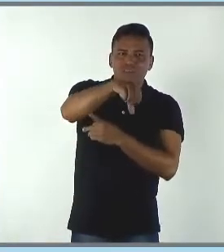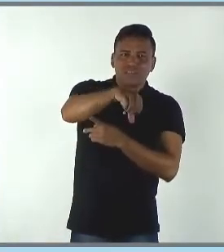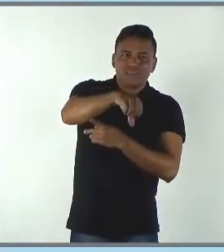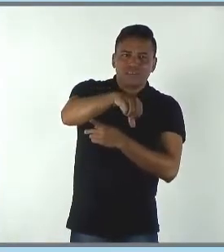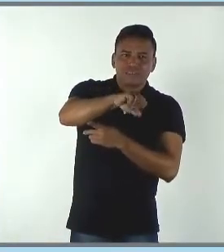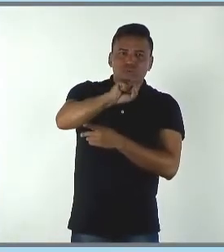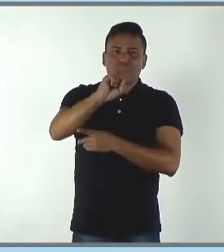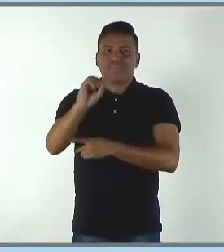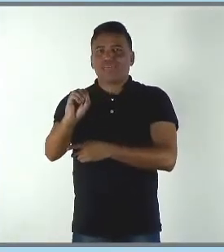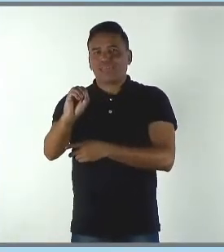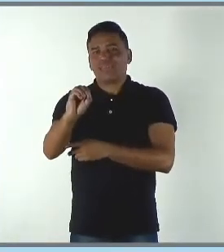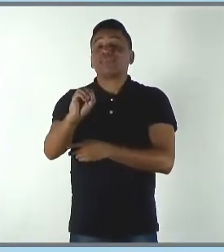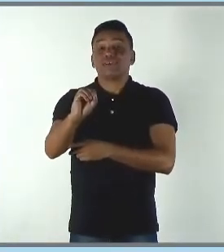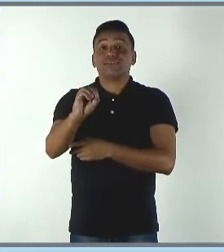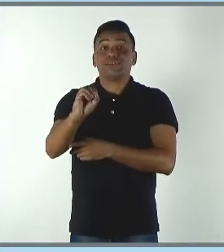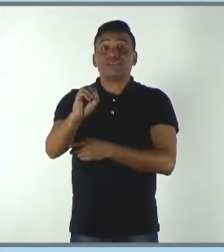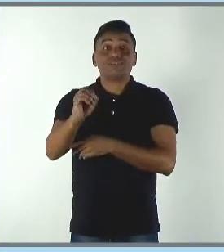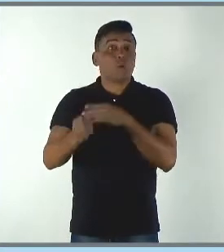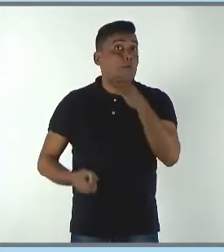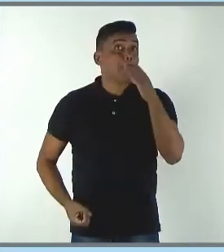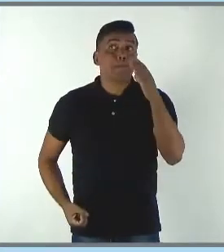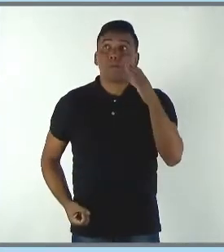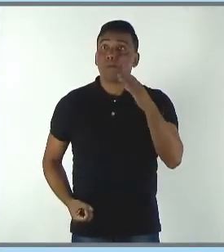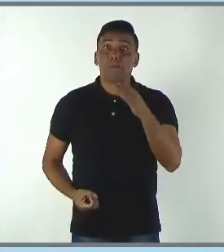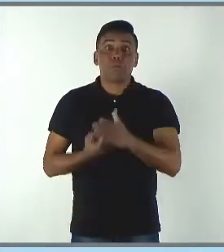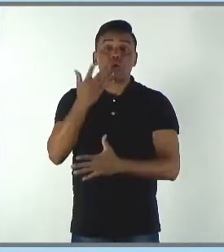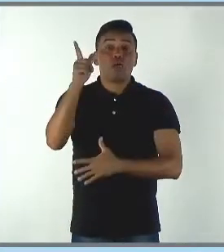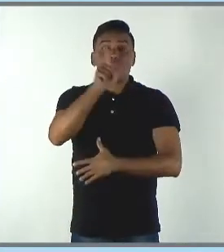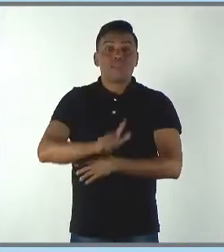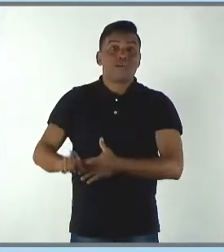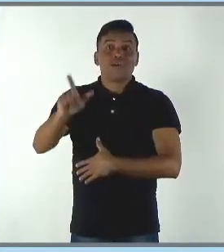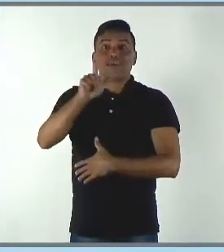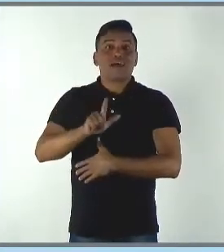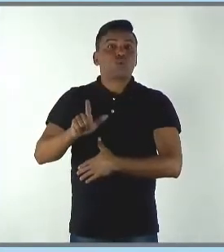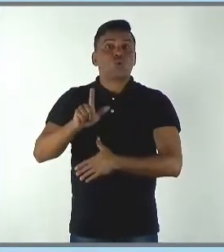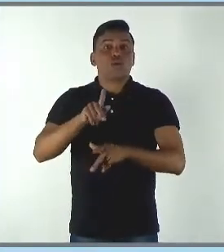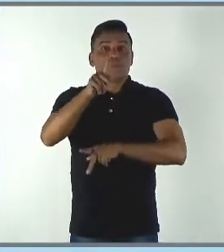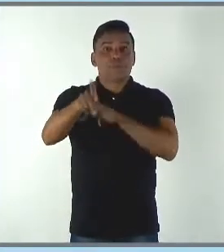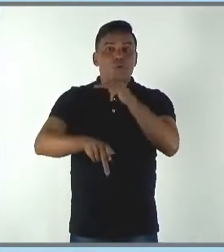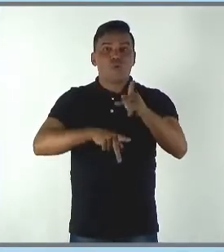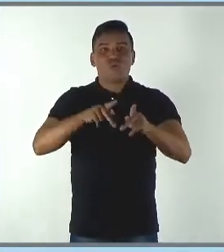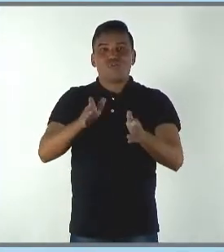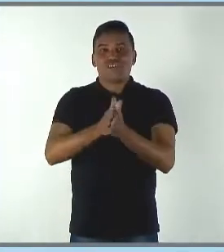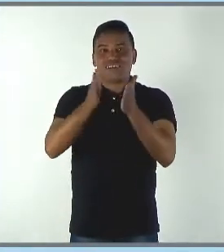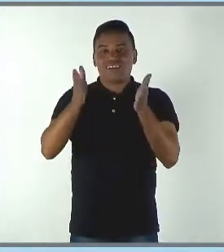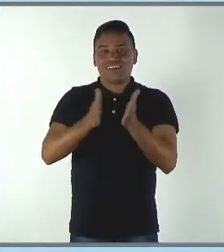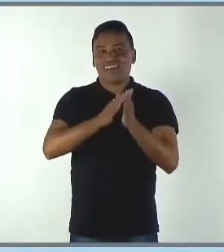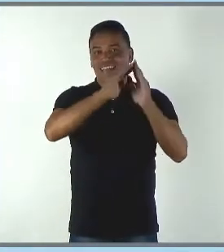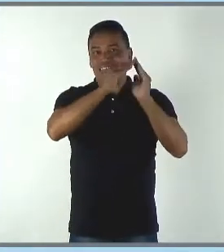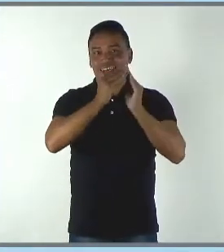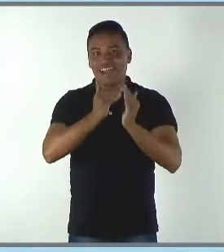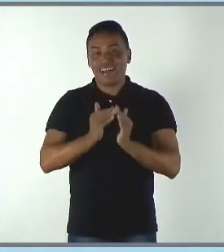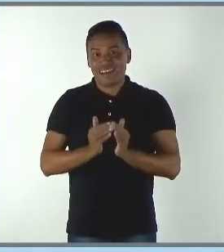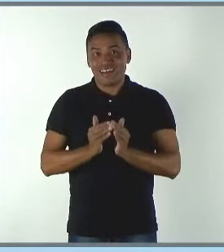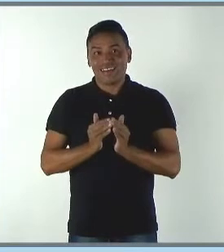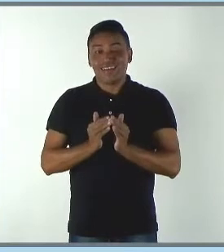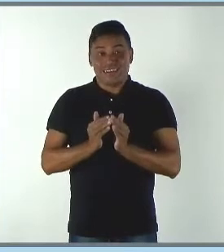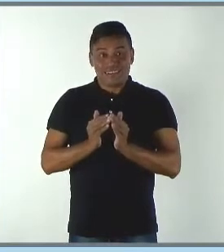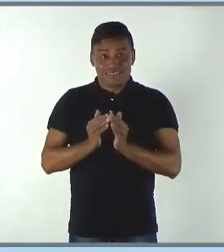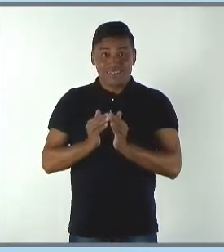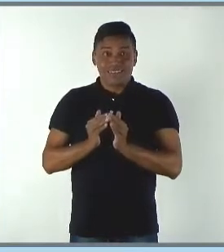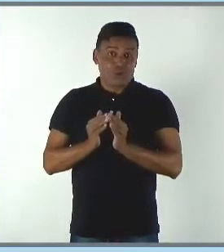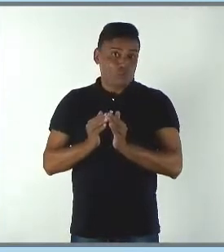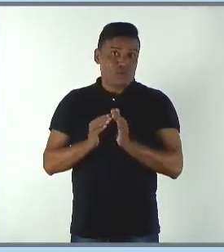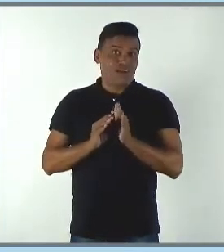brasileira que esse boom da chamada literatura periférica, ele em termos históricos, ainda muito recente, um